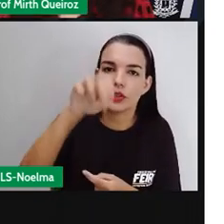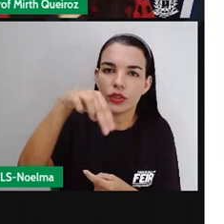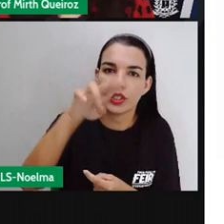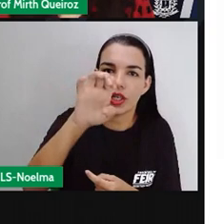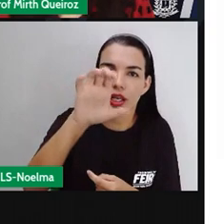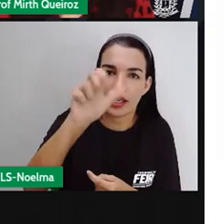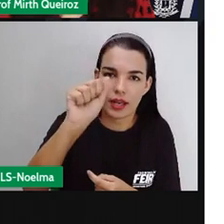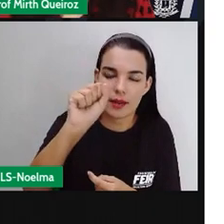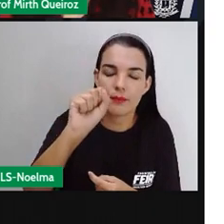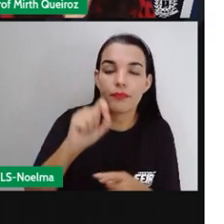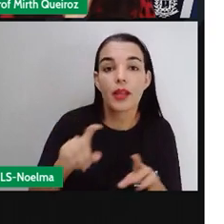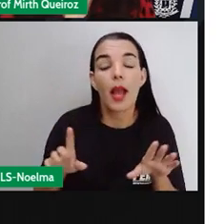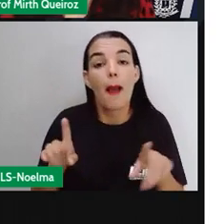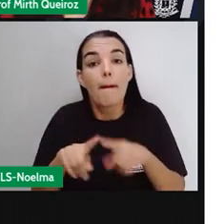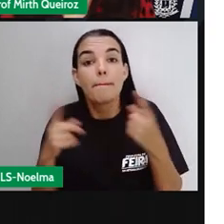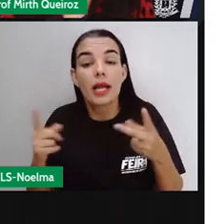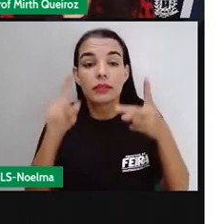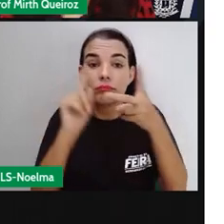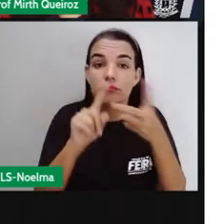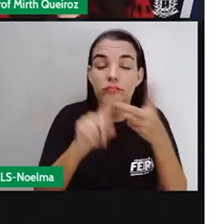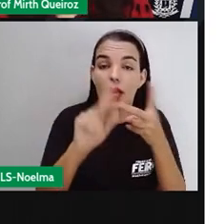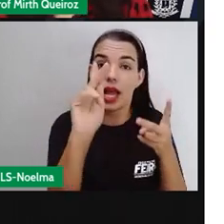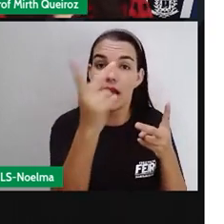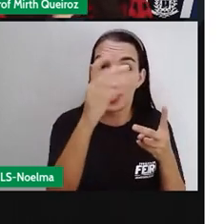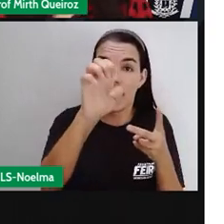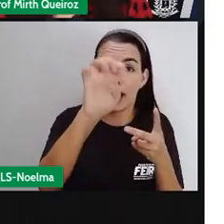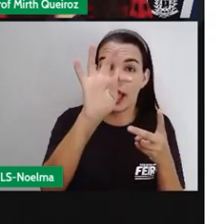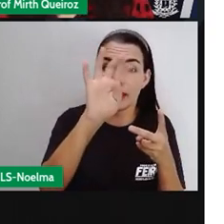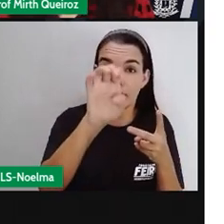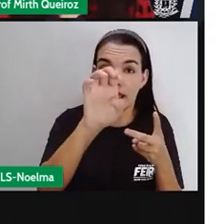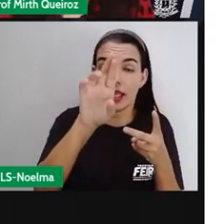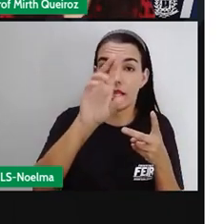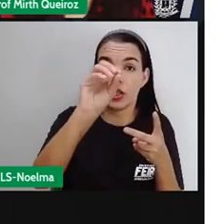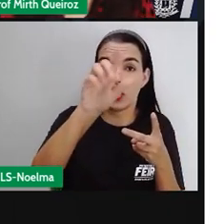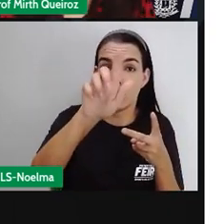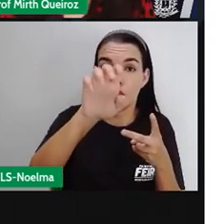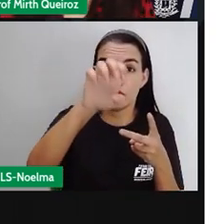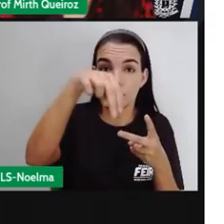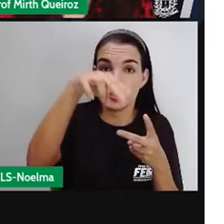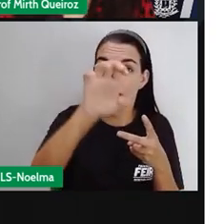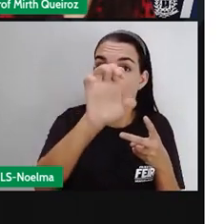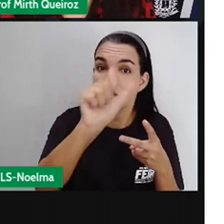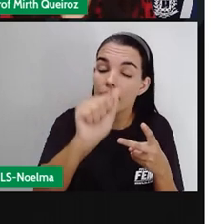misturas heterogêneas, são misturas onde a gente coloca duas ou mais substâncias e dá para a